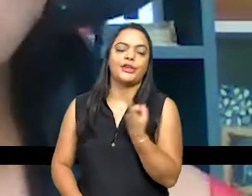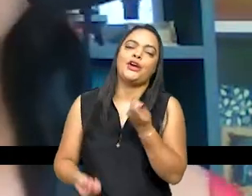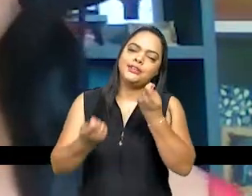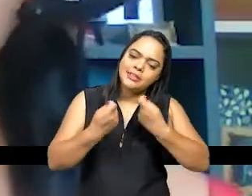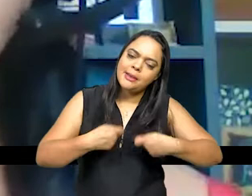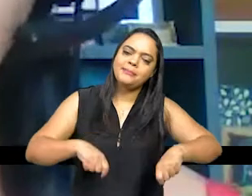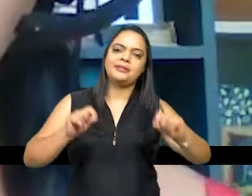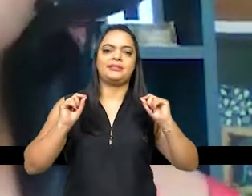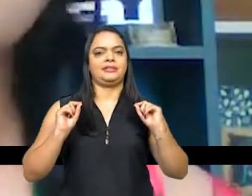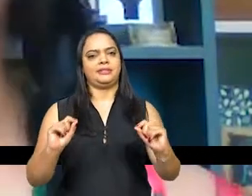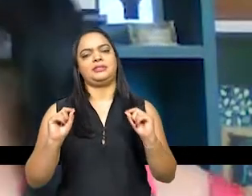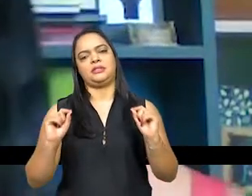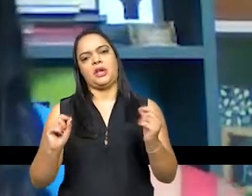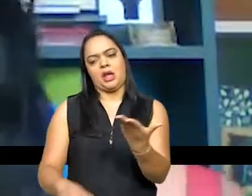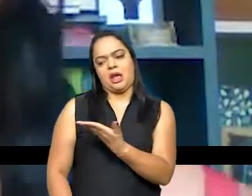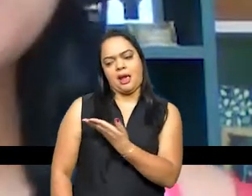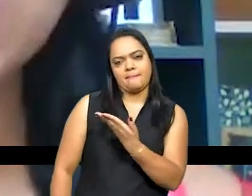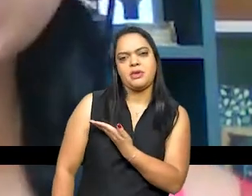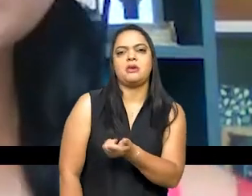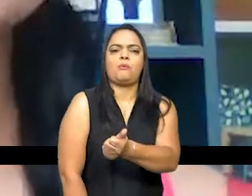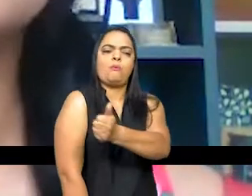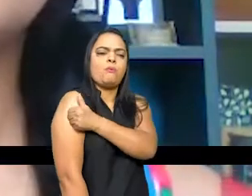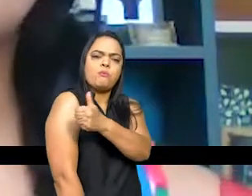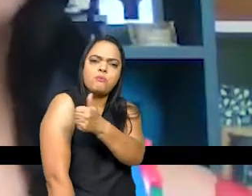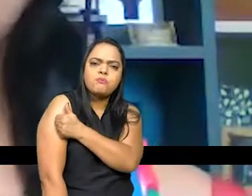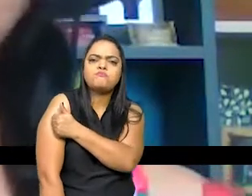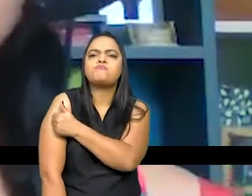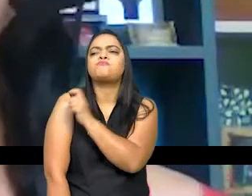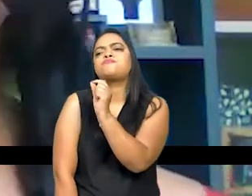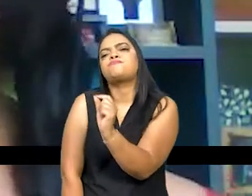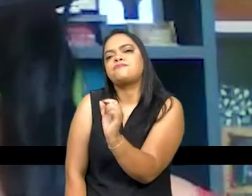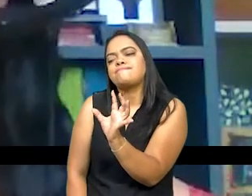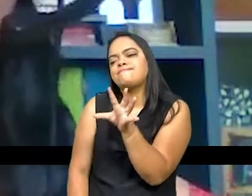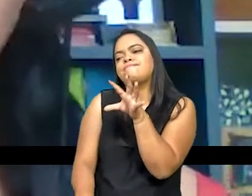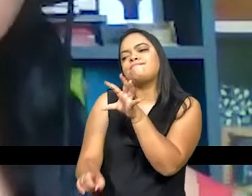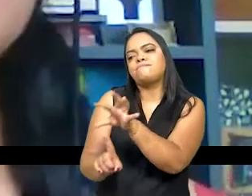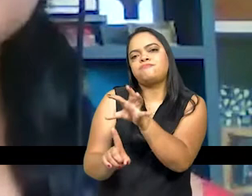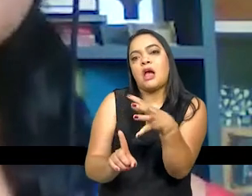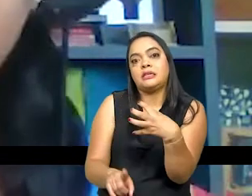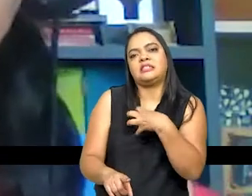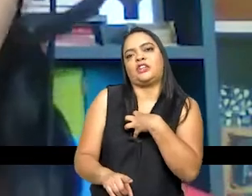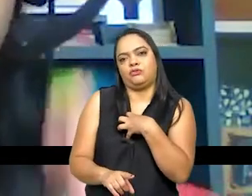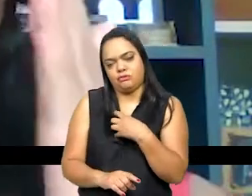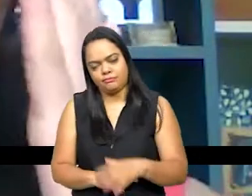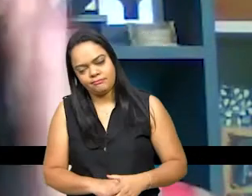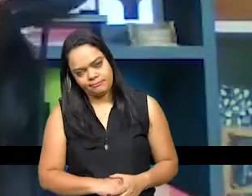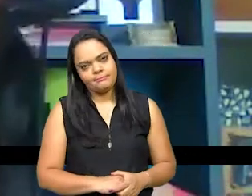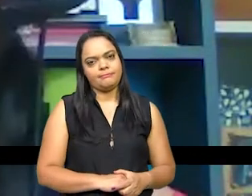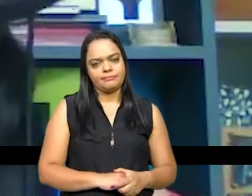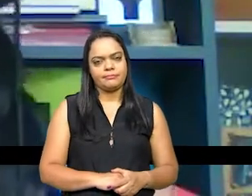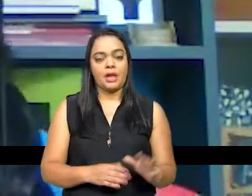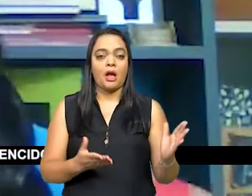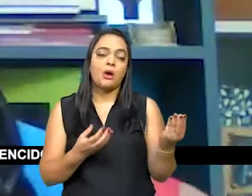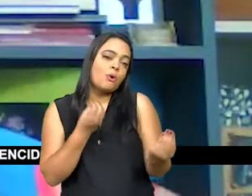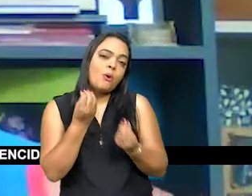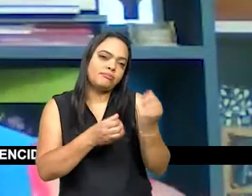precisa trazer esse colega ou esse aluno para esse lado sensível. E tem alguns mecanismos que